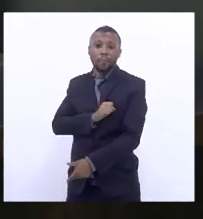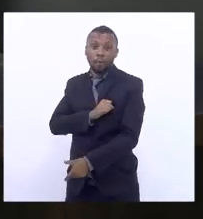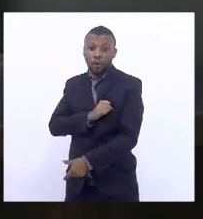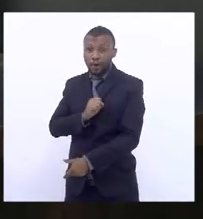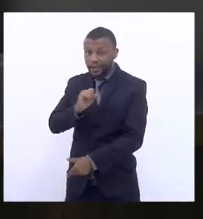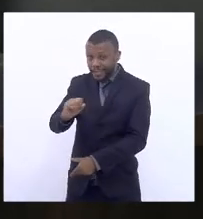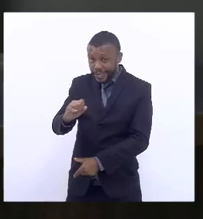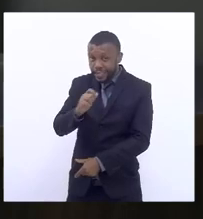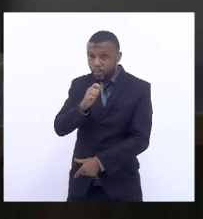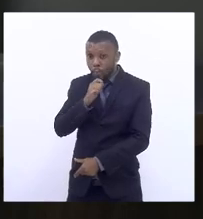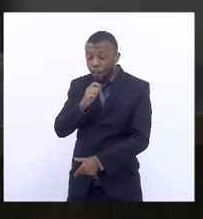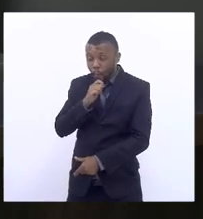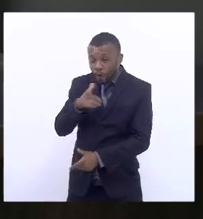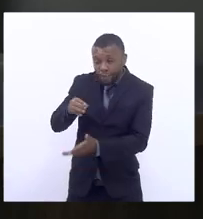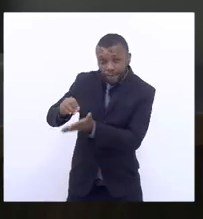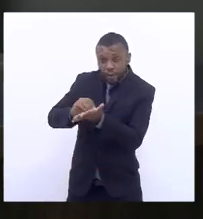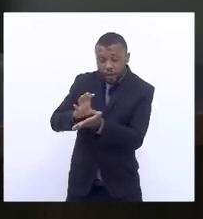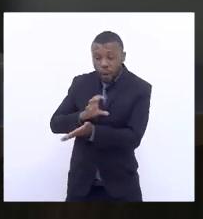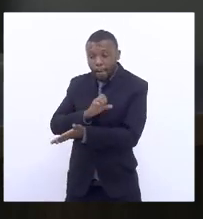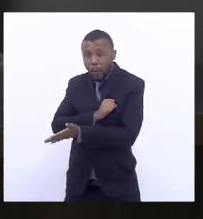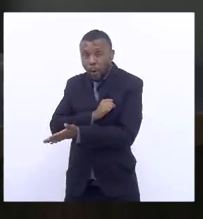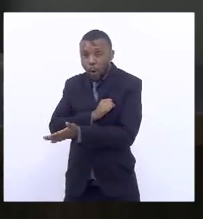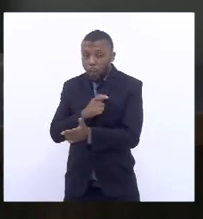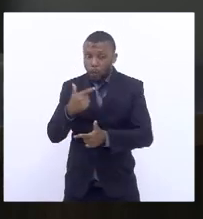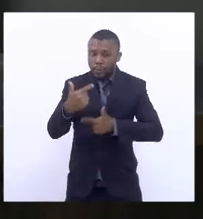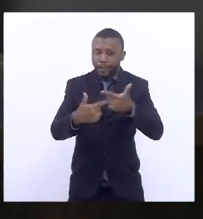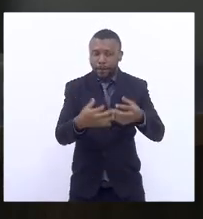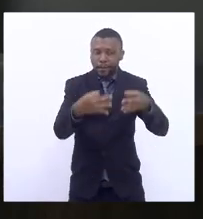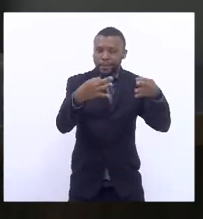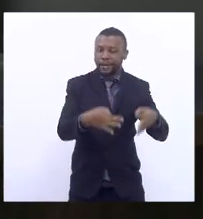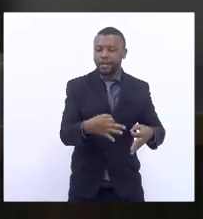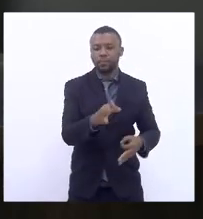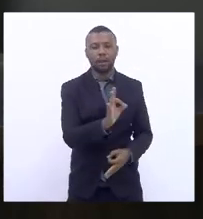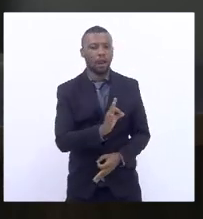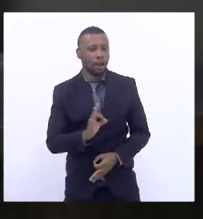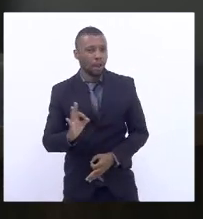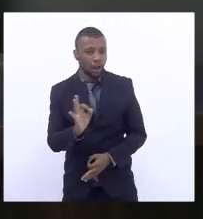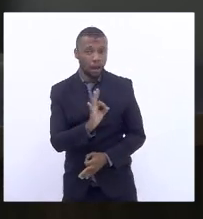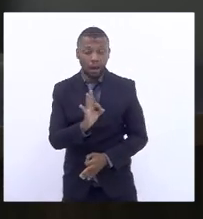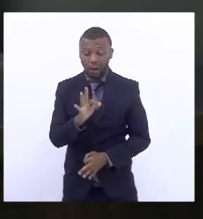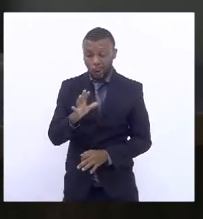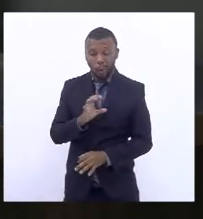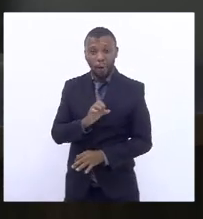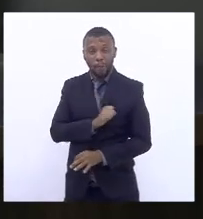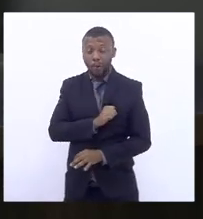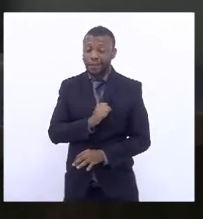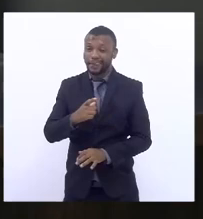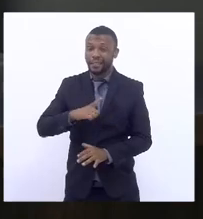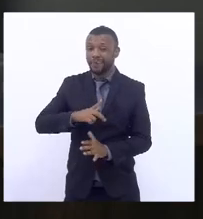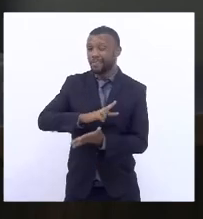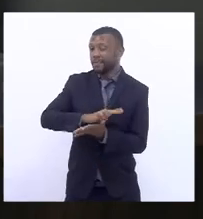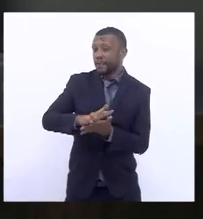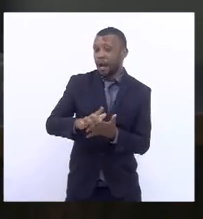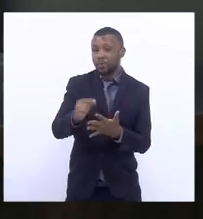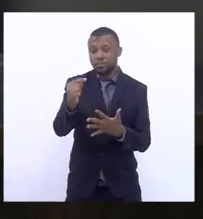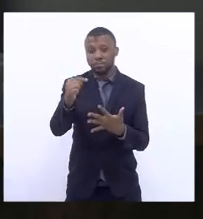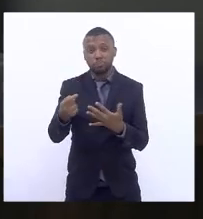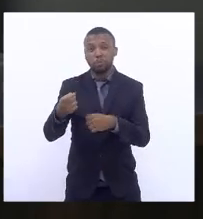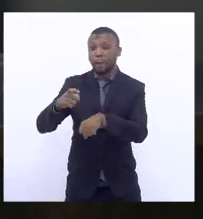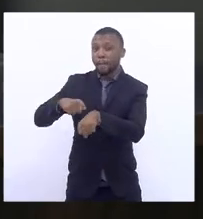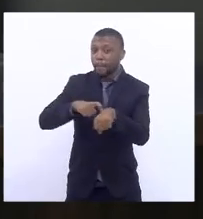efetivo. Né? O amor, ele transcende em vários momentos da nossa vida, na nossa questão